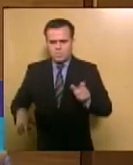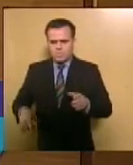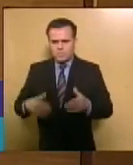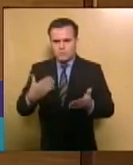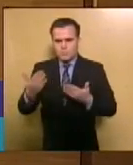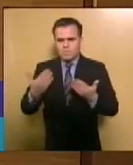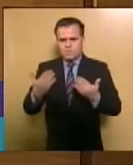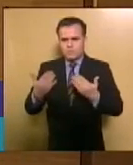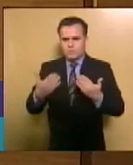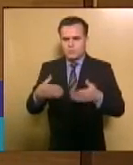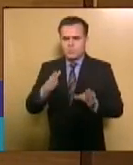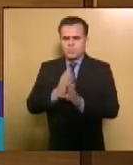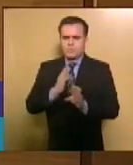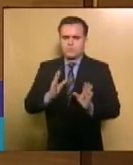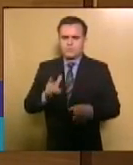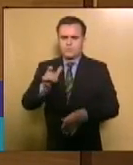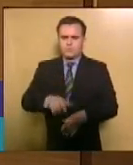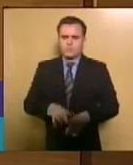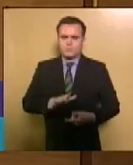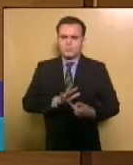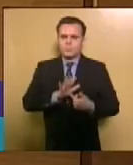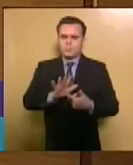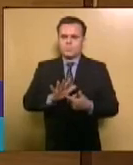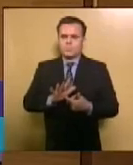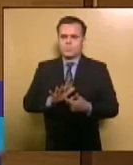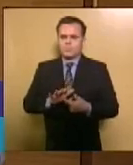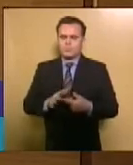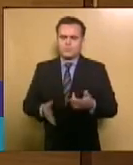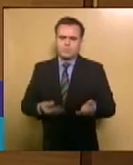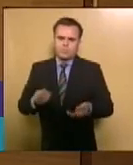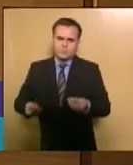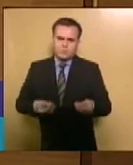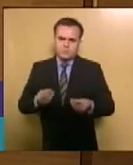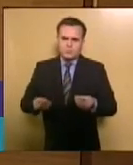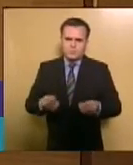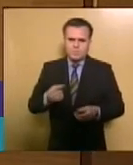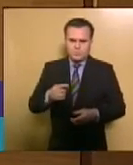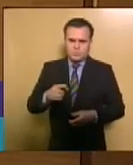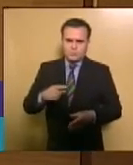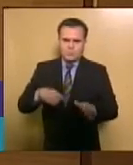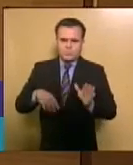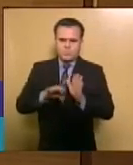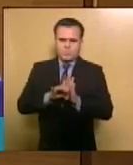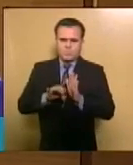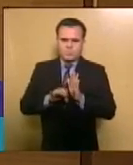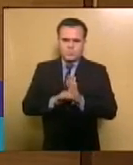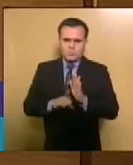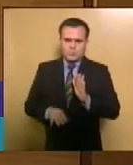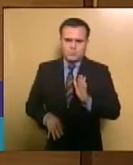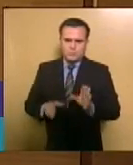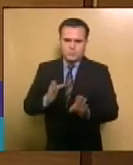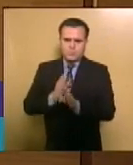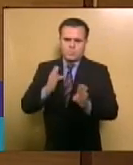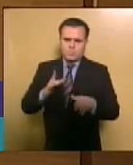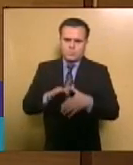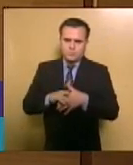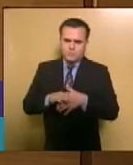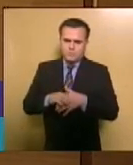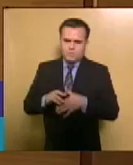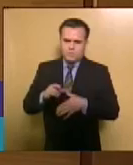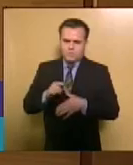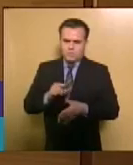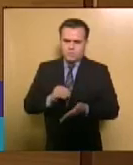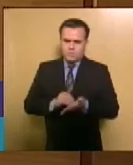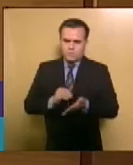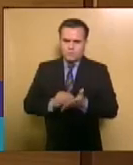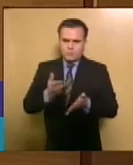psiquiatras lógico eh mostrou que eles têm um código de identificação de doença e por conta desse dessa falta